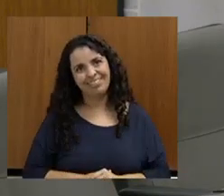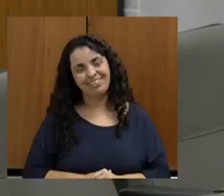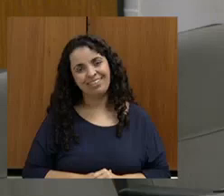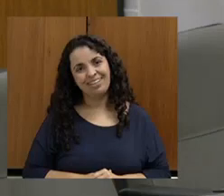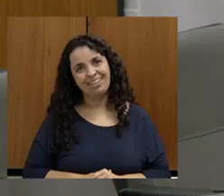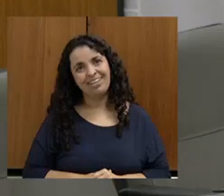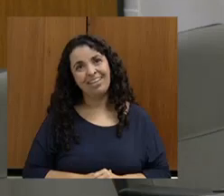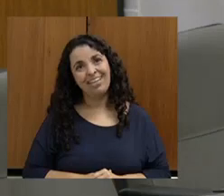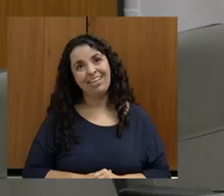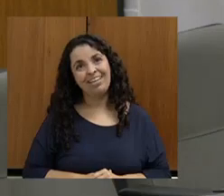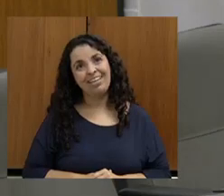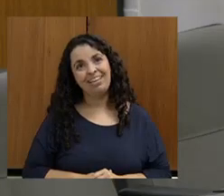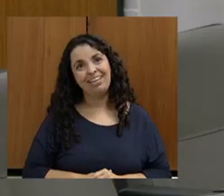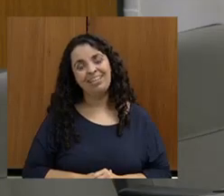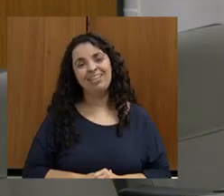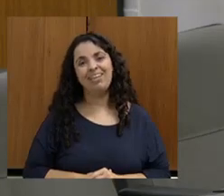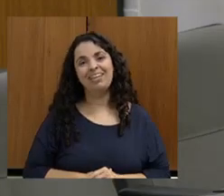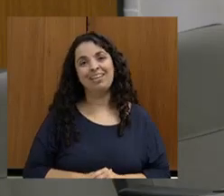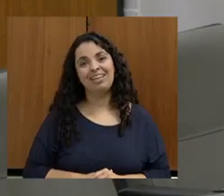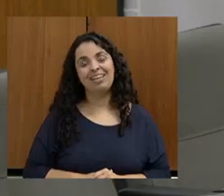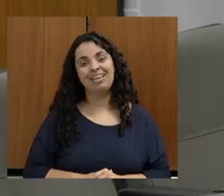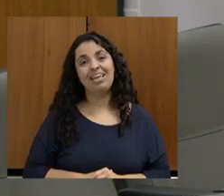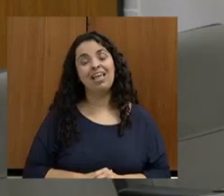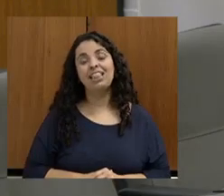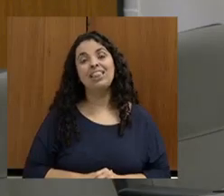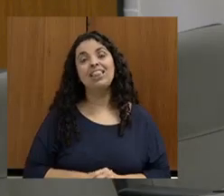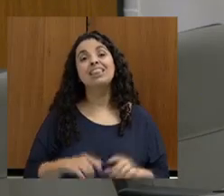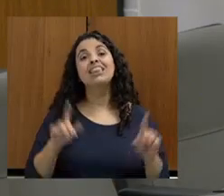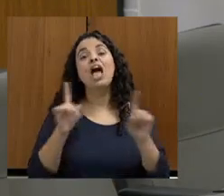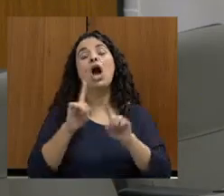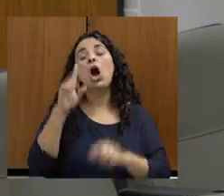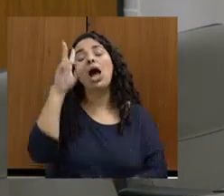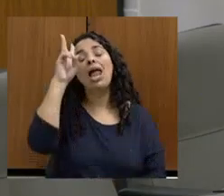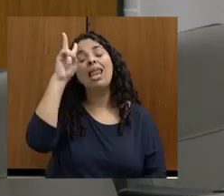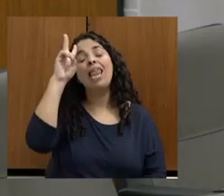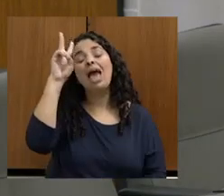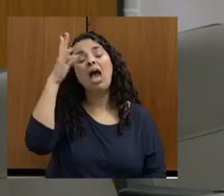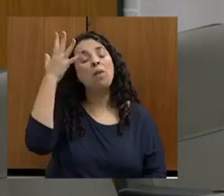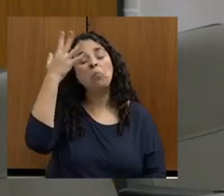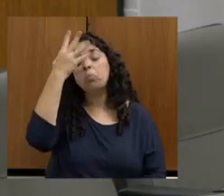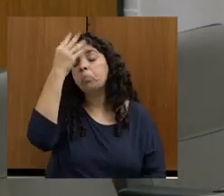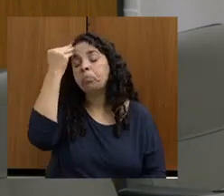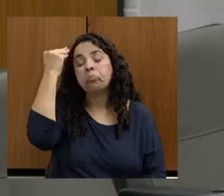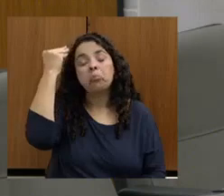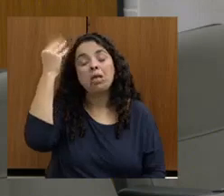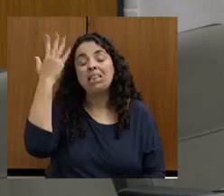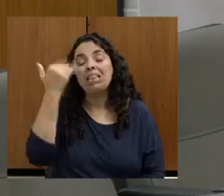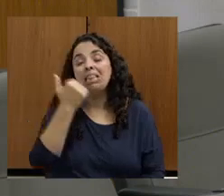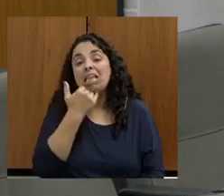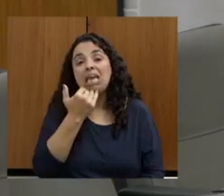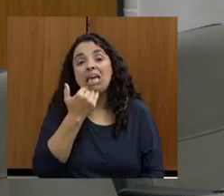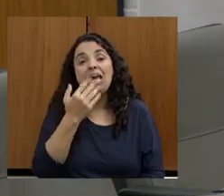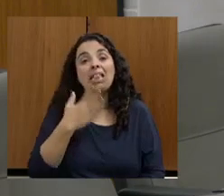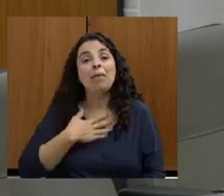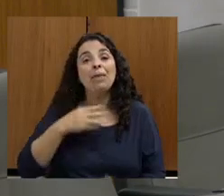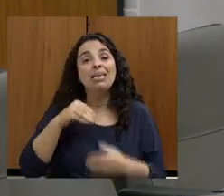Que nem... Não recordo de nenhum na minha sala que é